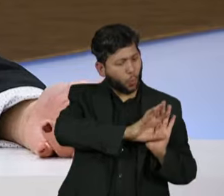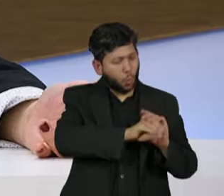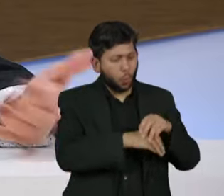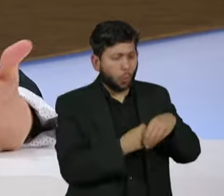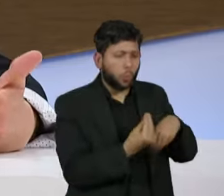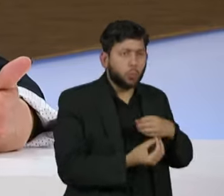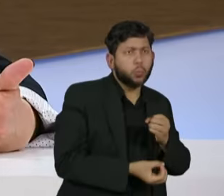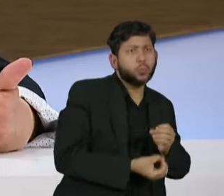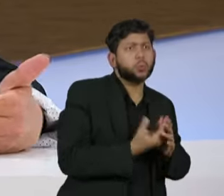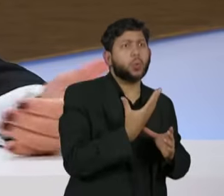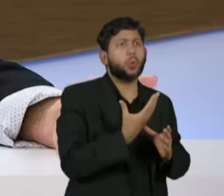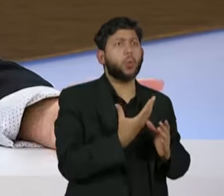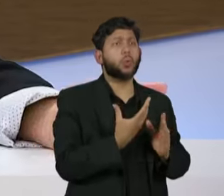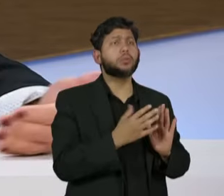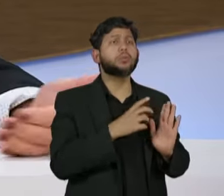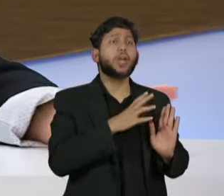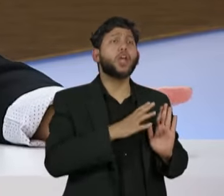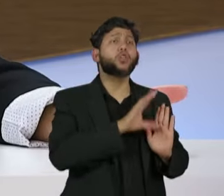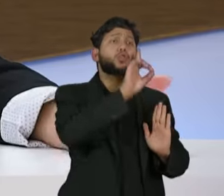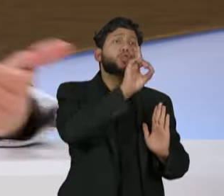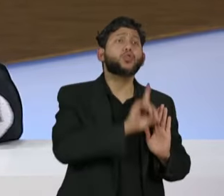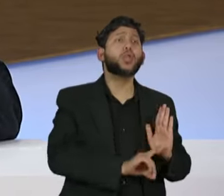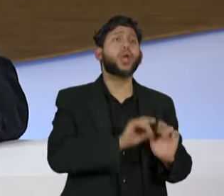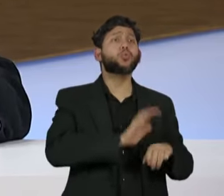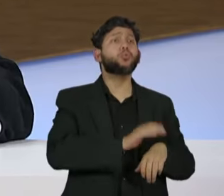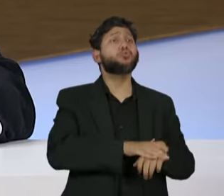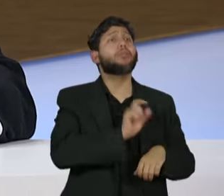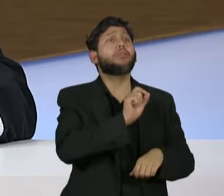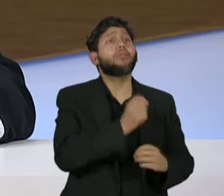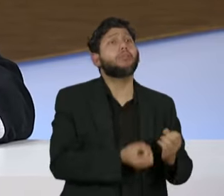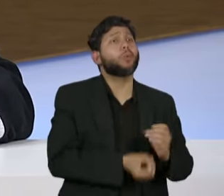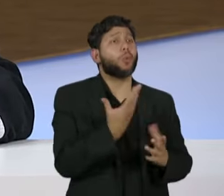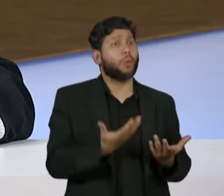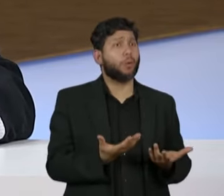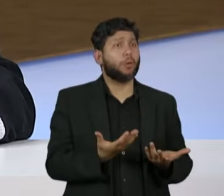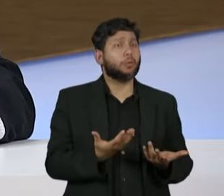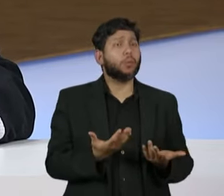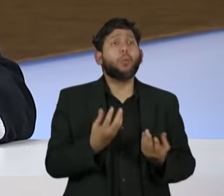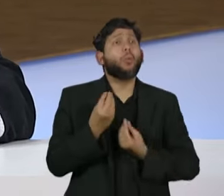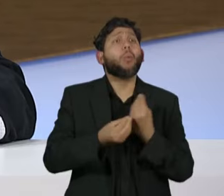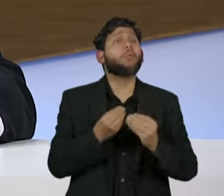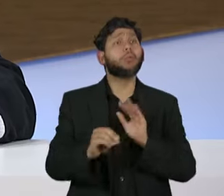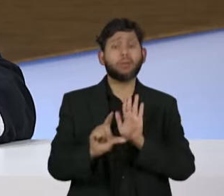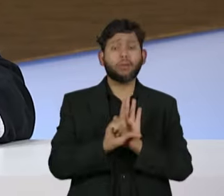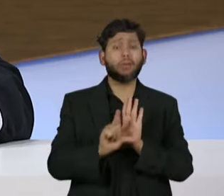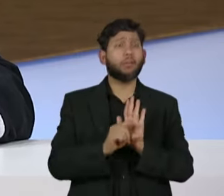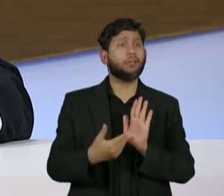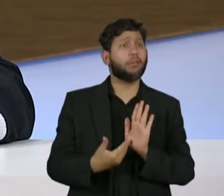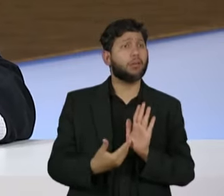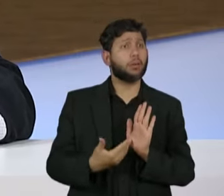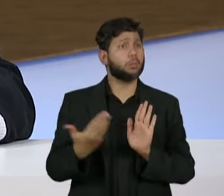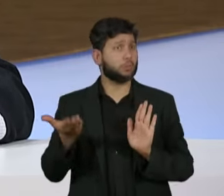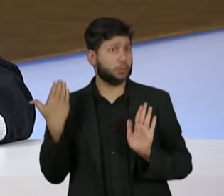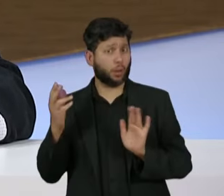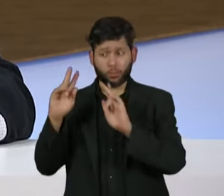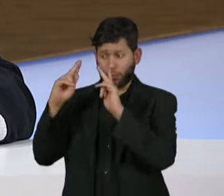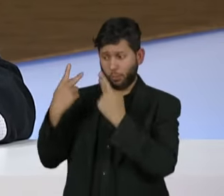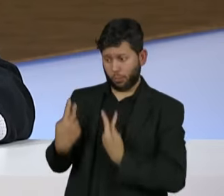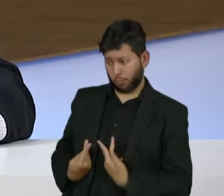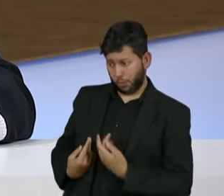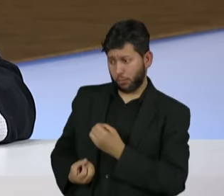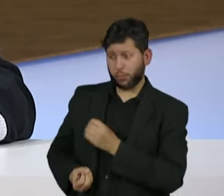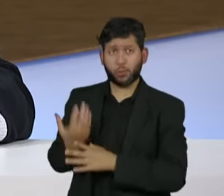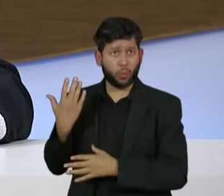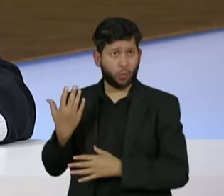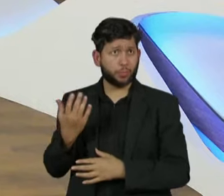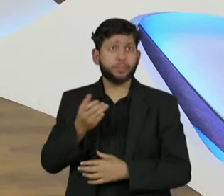de direito autoral Aliás a nossa é bem antiga e ela vai vai passar por uma reclamação mas eu imagino aqui que a